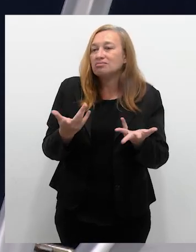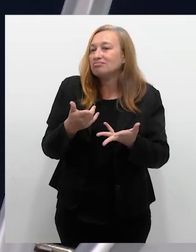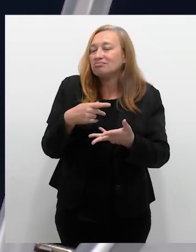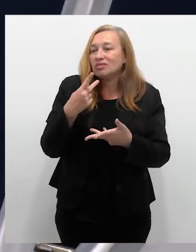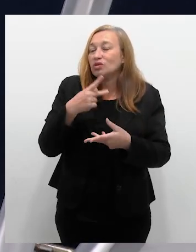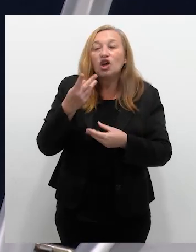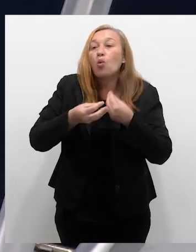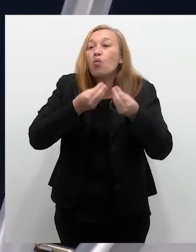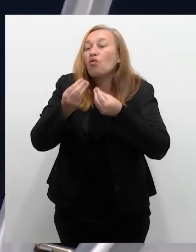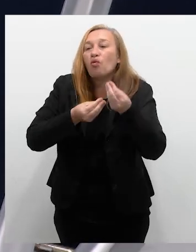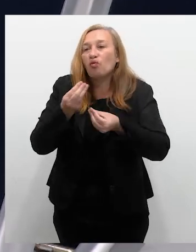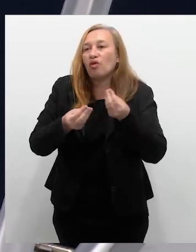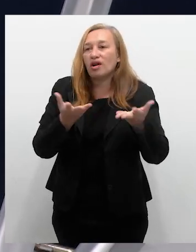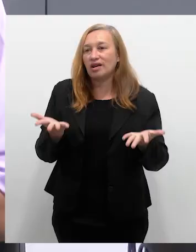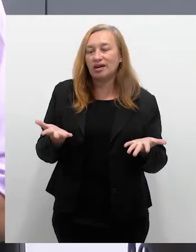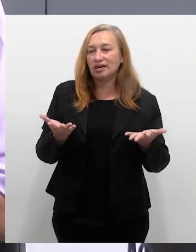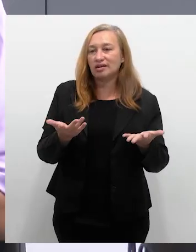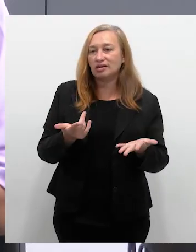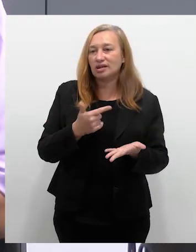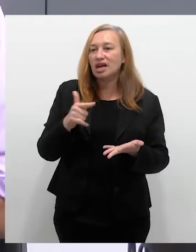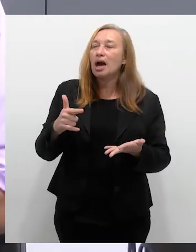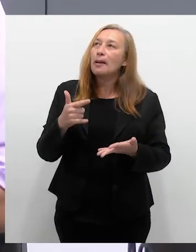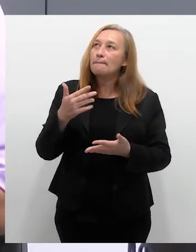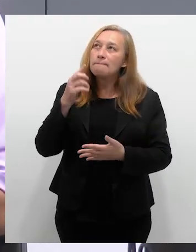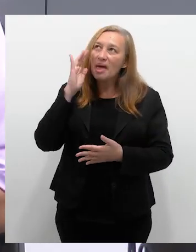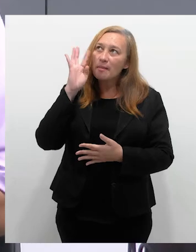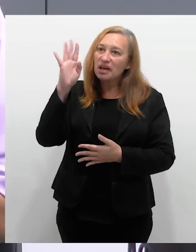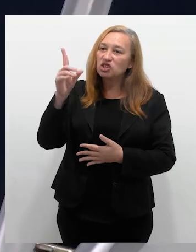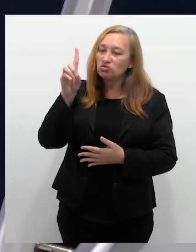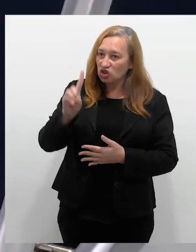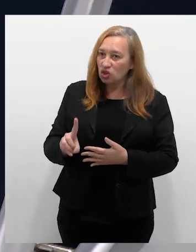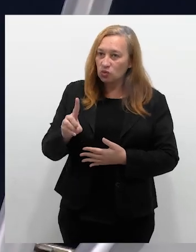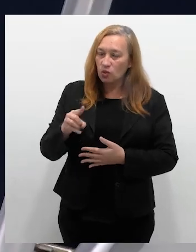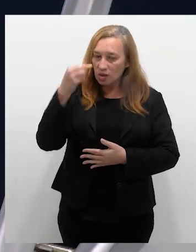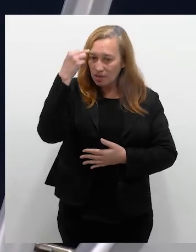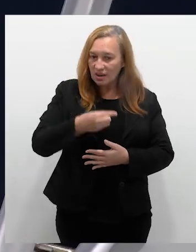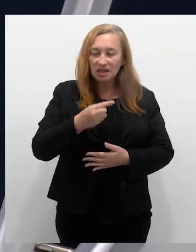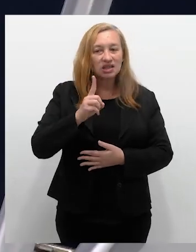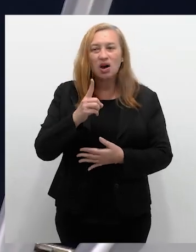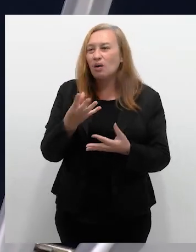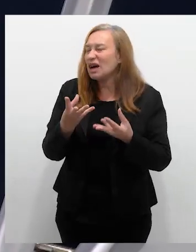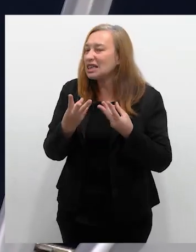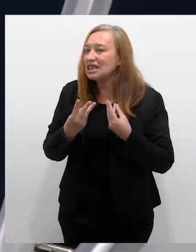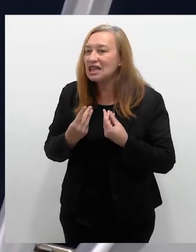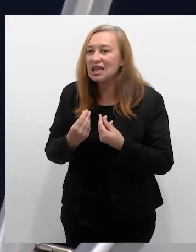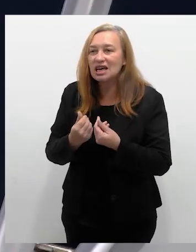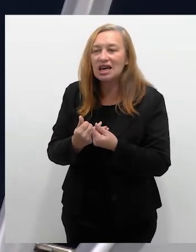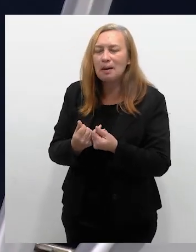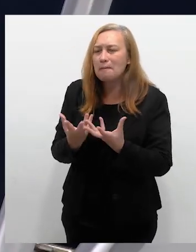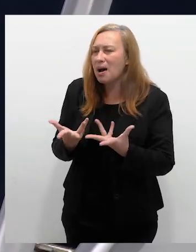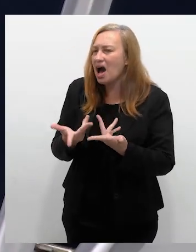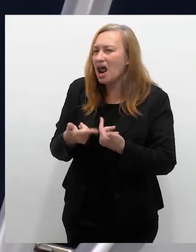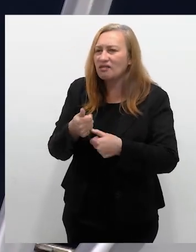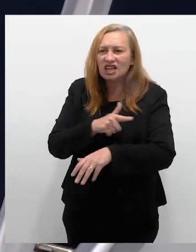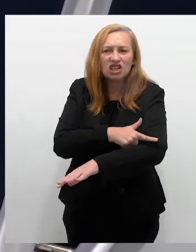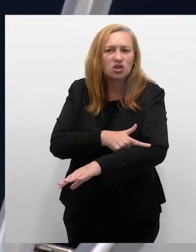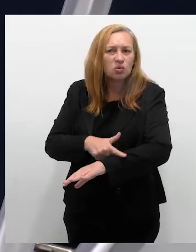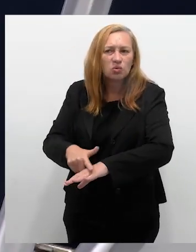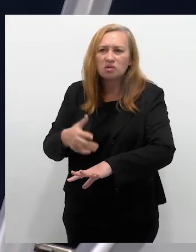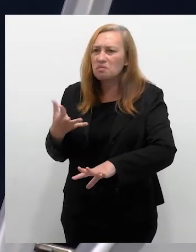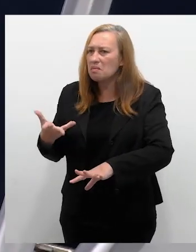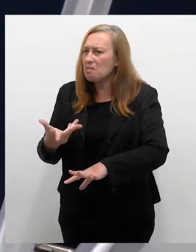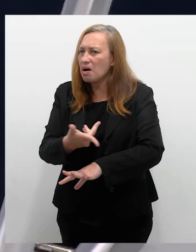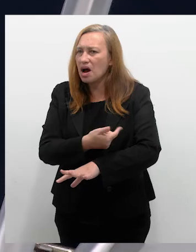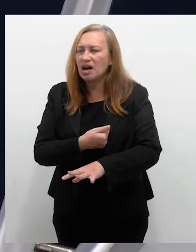sem palavras. A gente imagina um diretor firme, né? É um diretor ordem, doce, incrível,